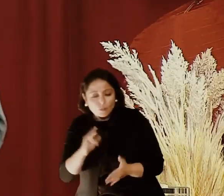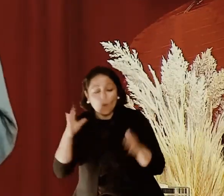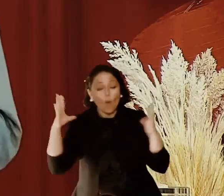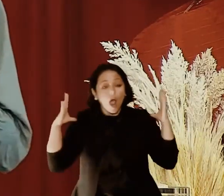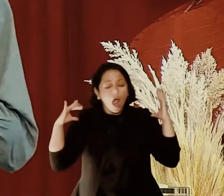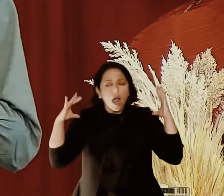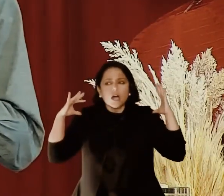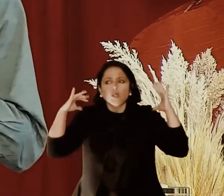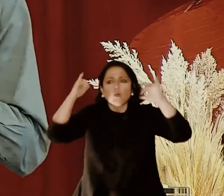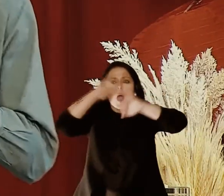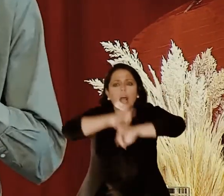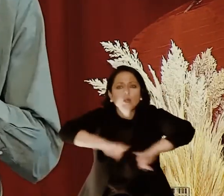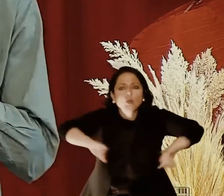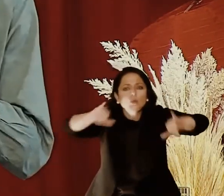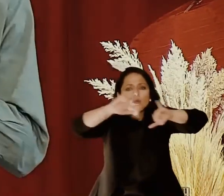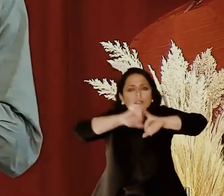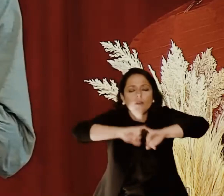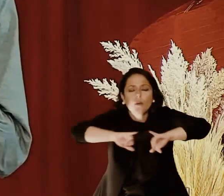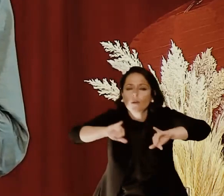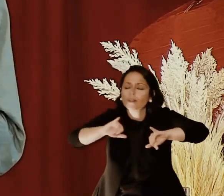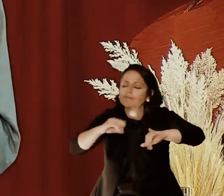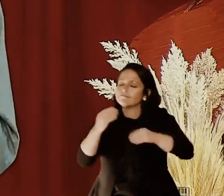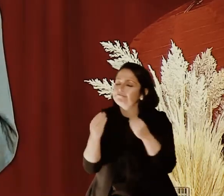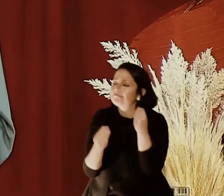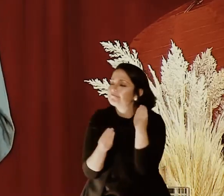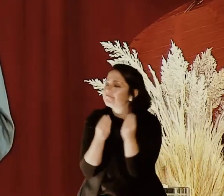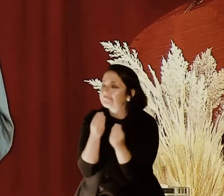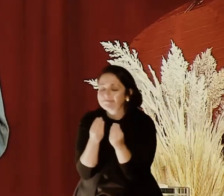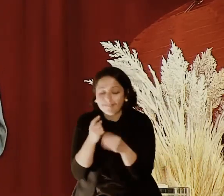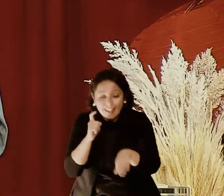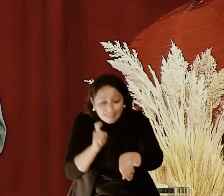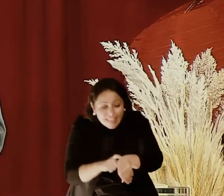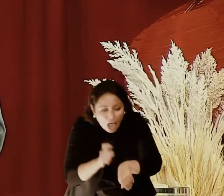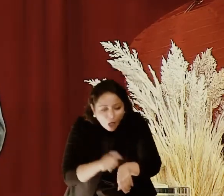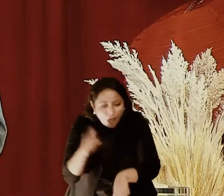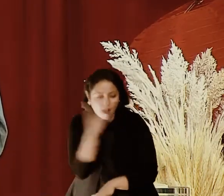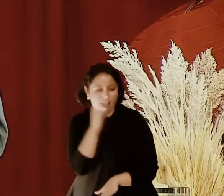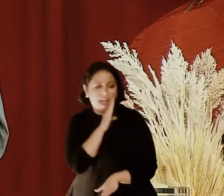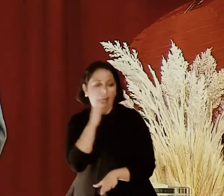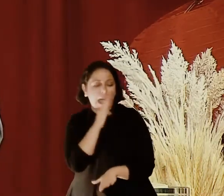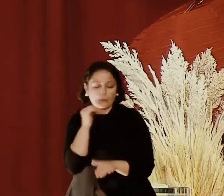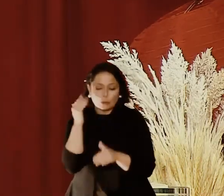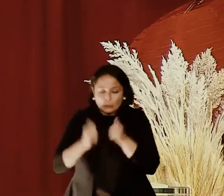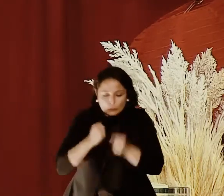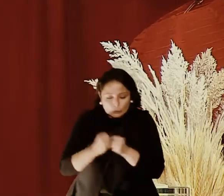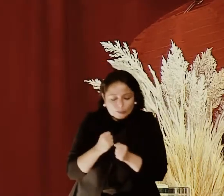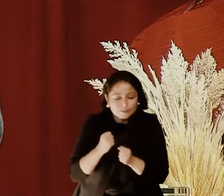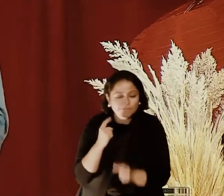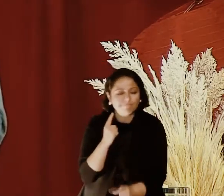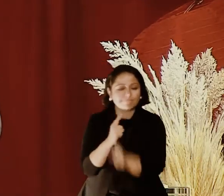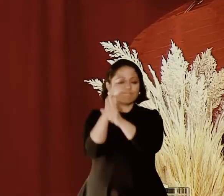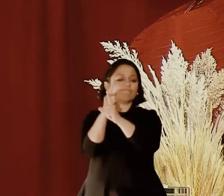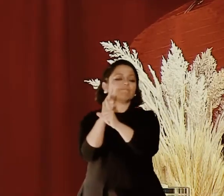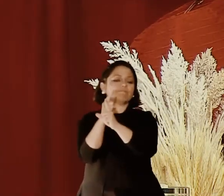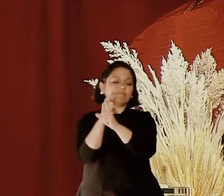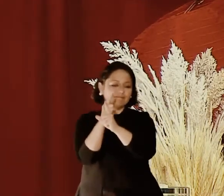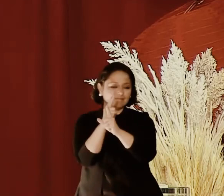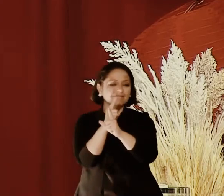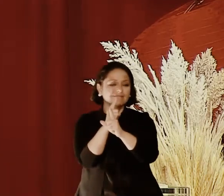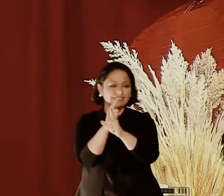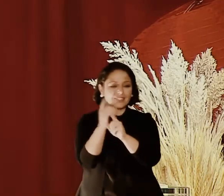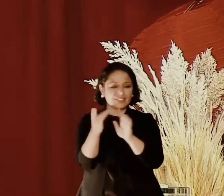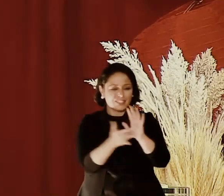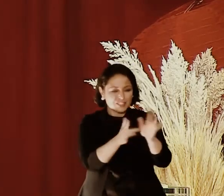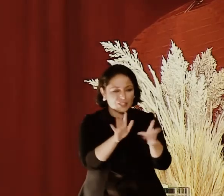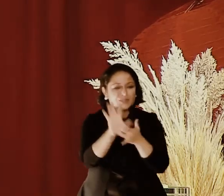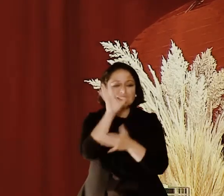do anjo. Ah, meus irmãos, eles não perderam tempo, eles foram ao encontro do